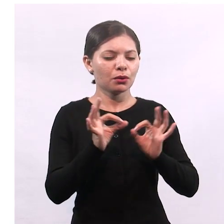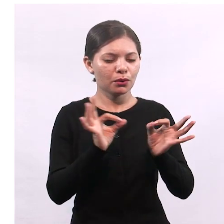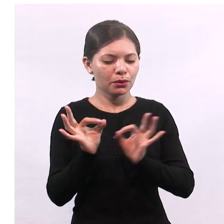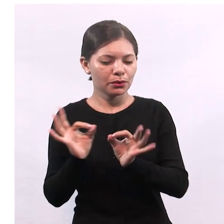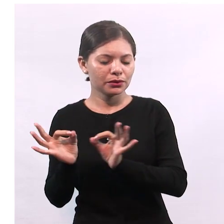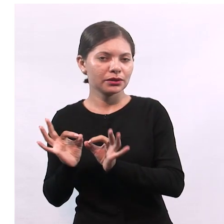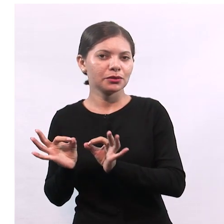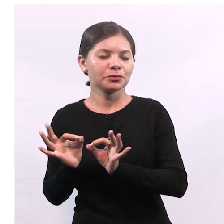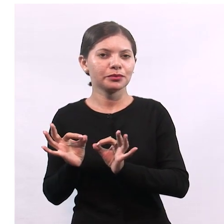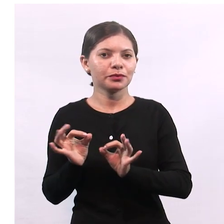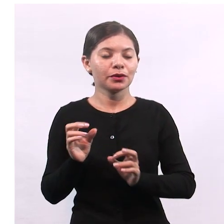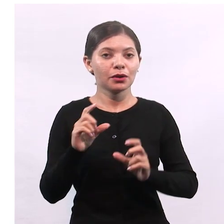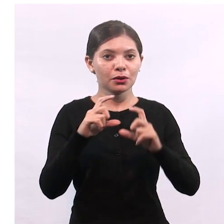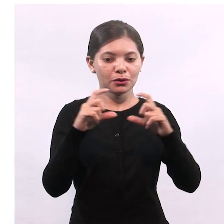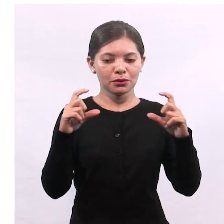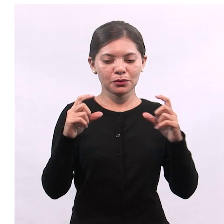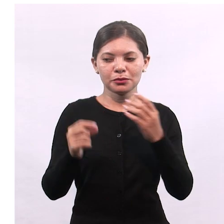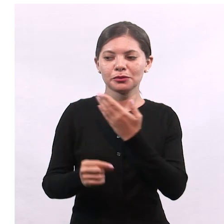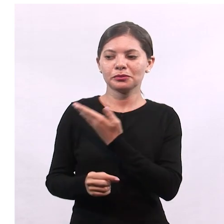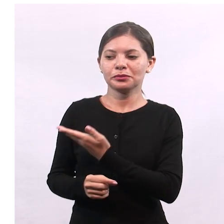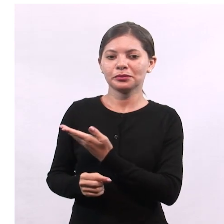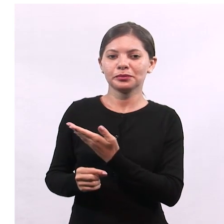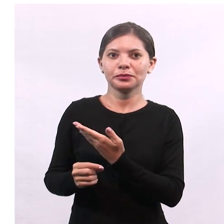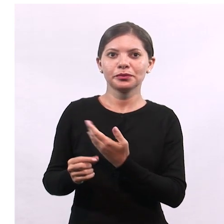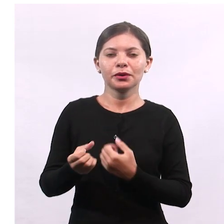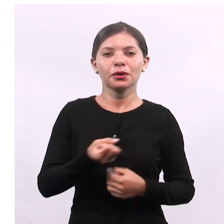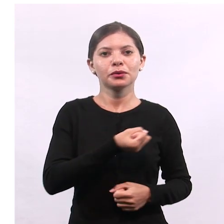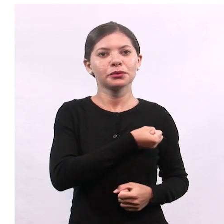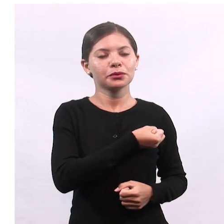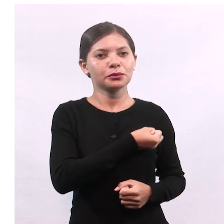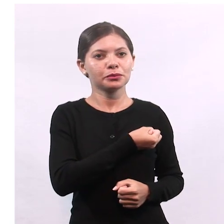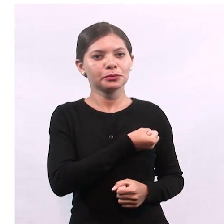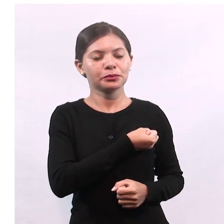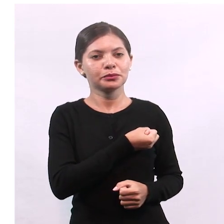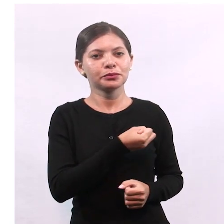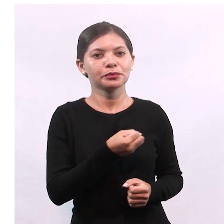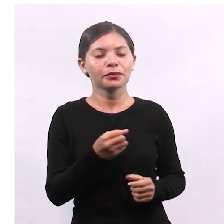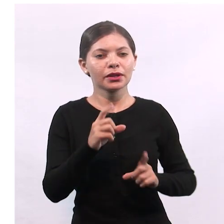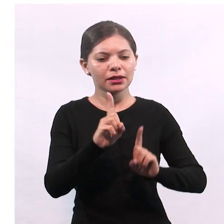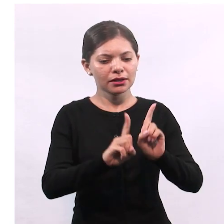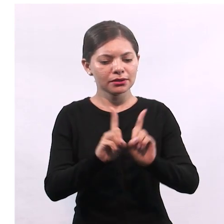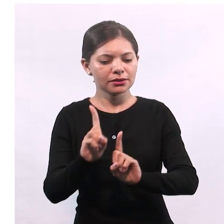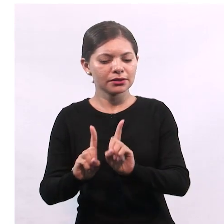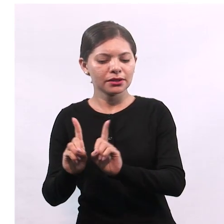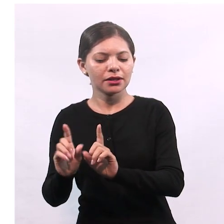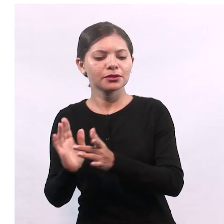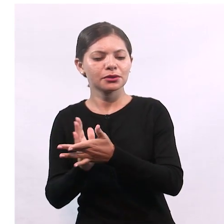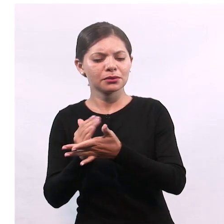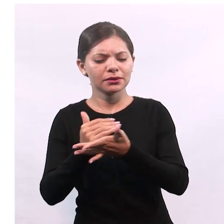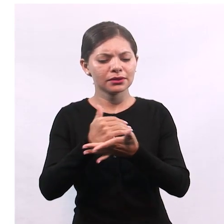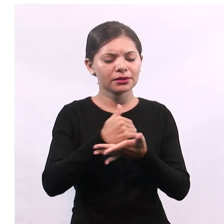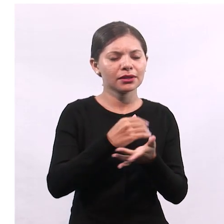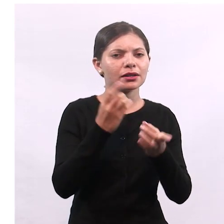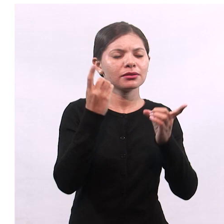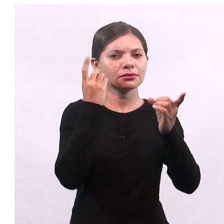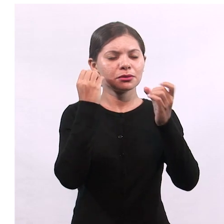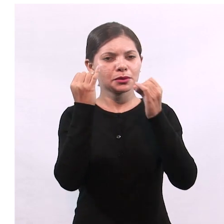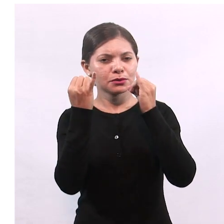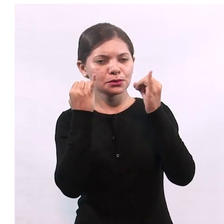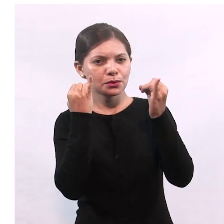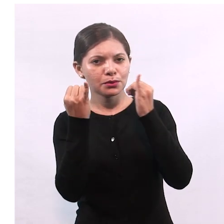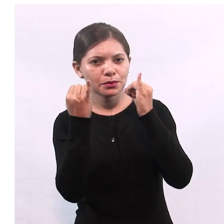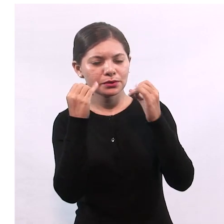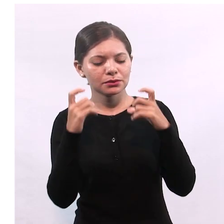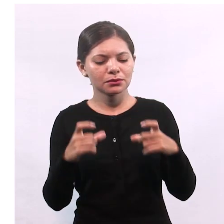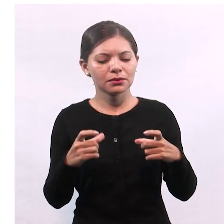ordinal se não nominal então lá no senso são coletados informações por exemplo a localização da